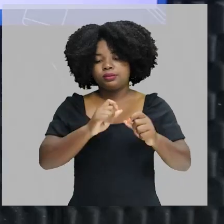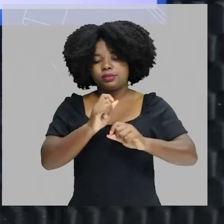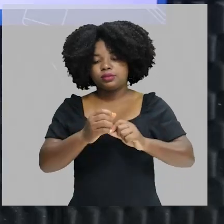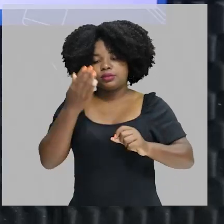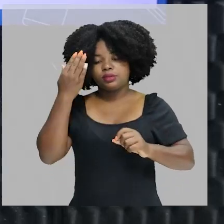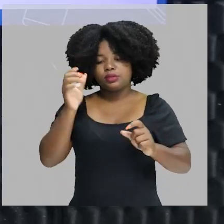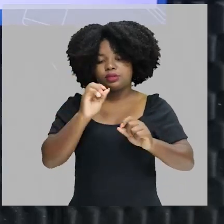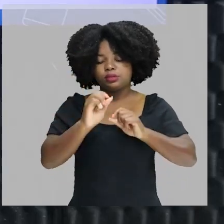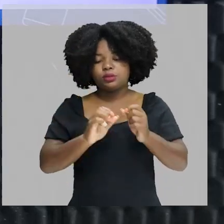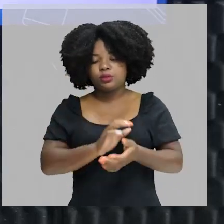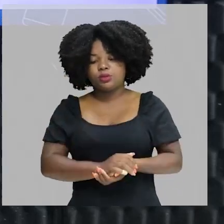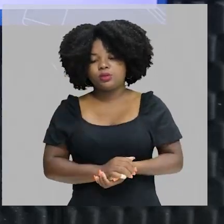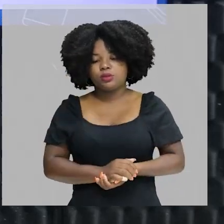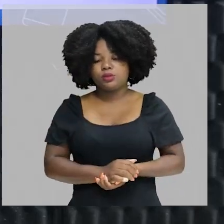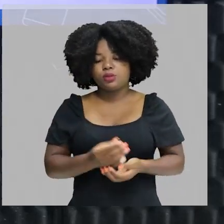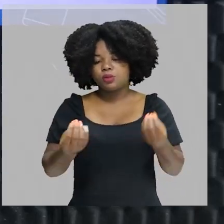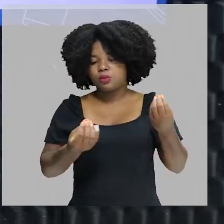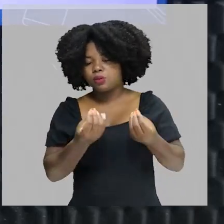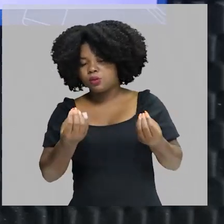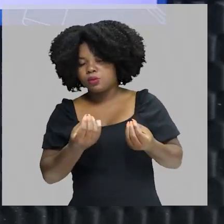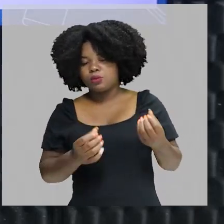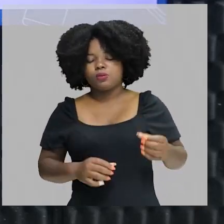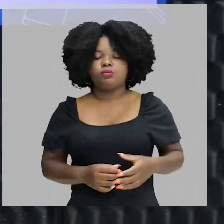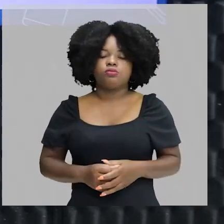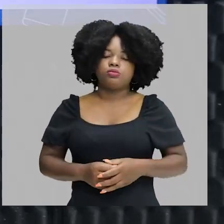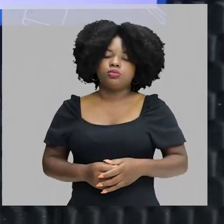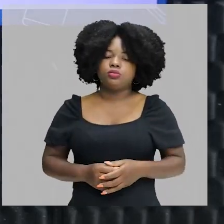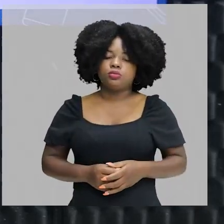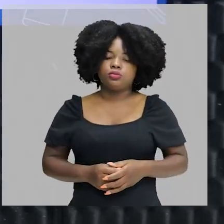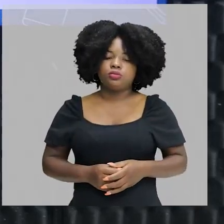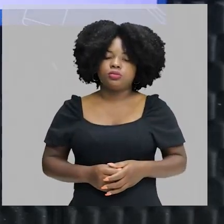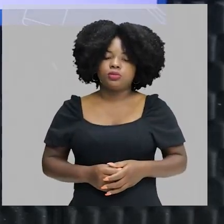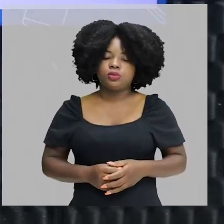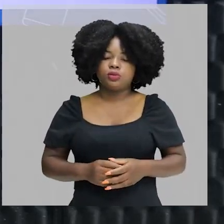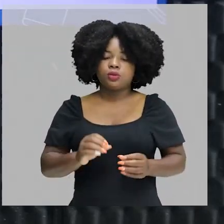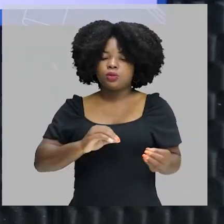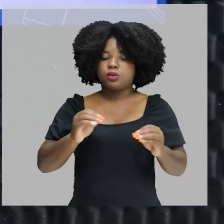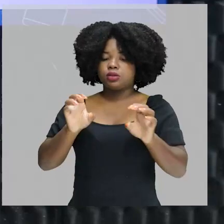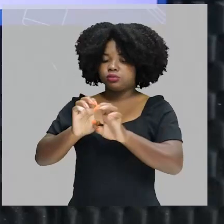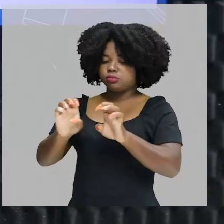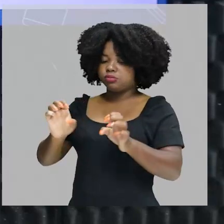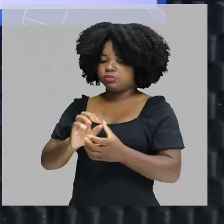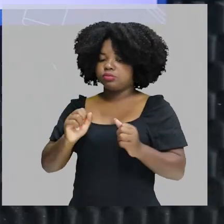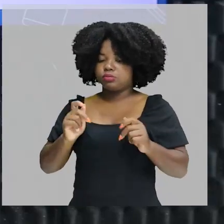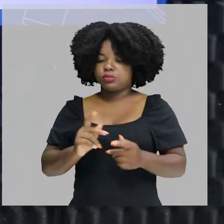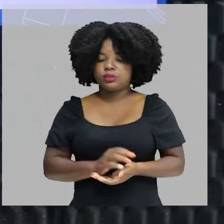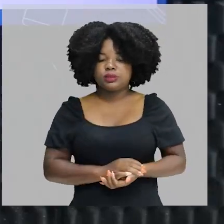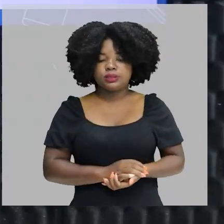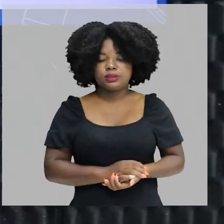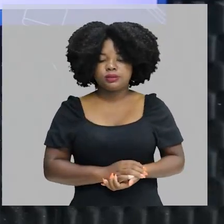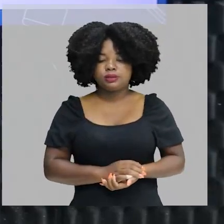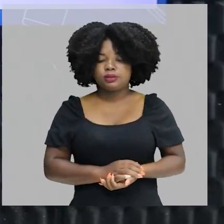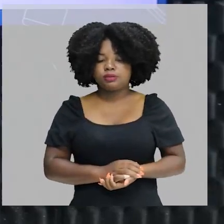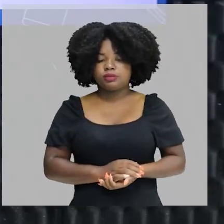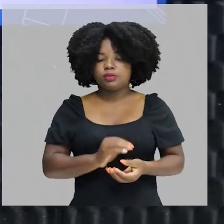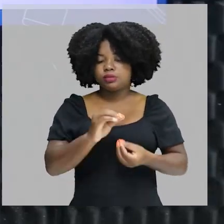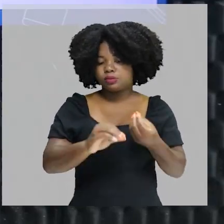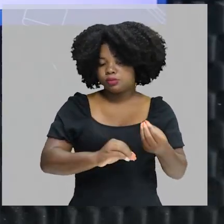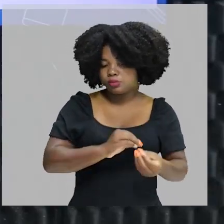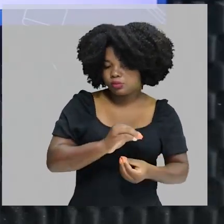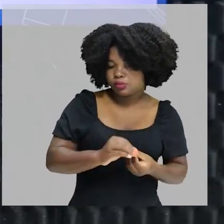saber traduzir, saber converter um nome na fórmula química. Ok? Essa é uma reação